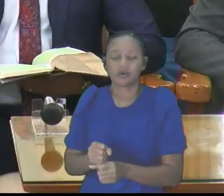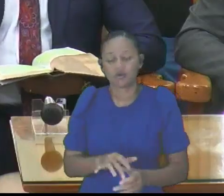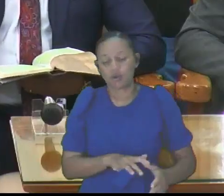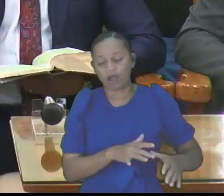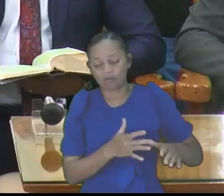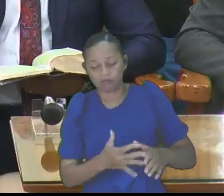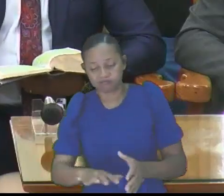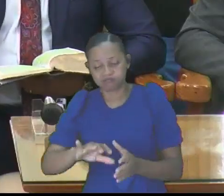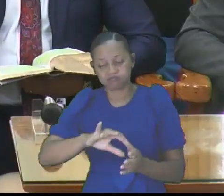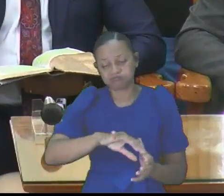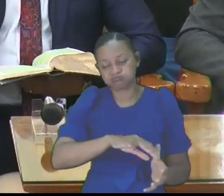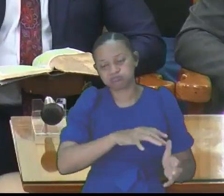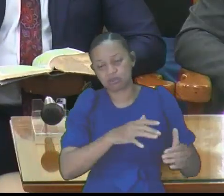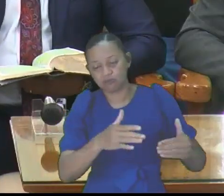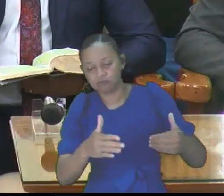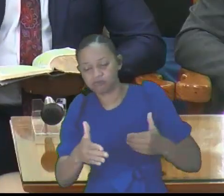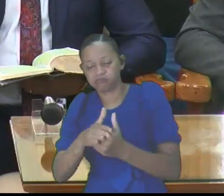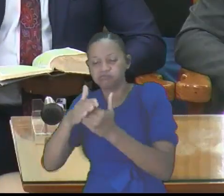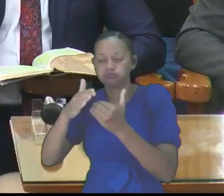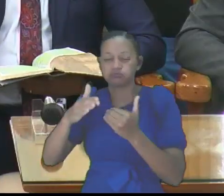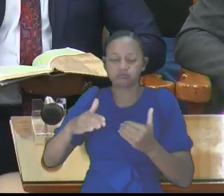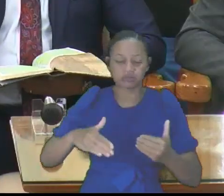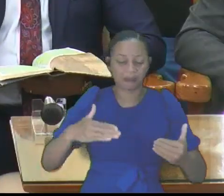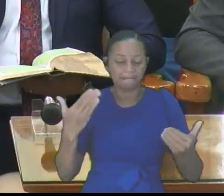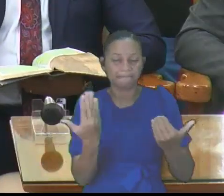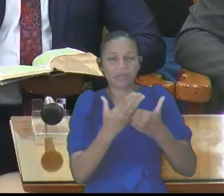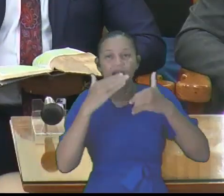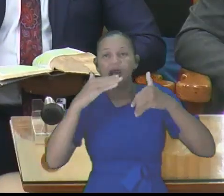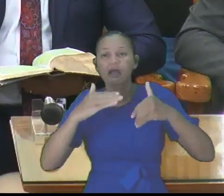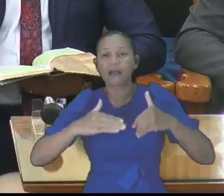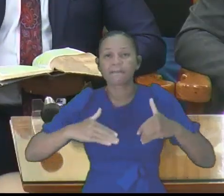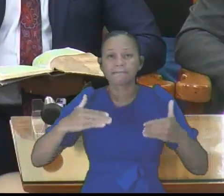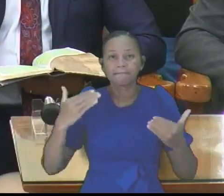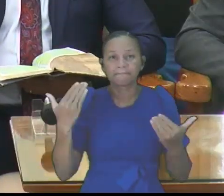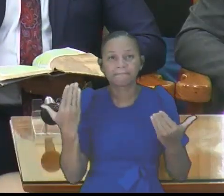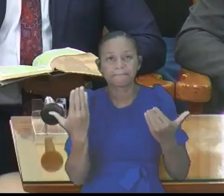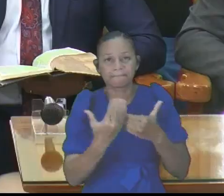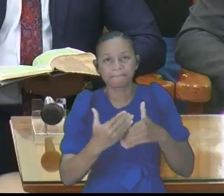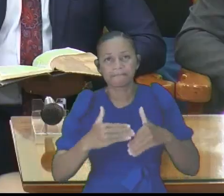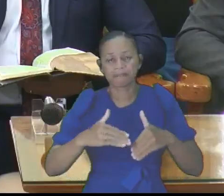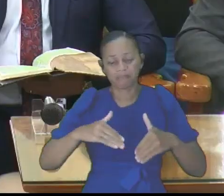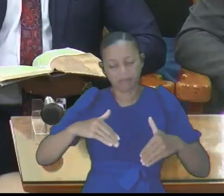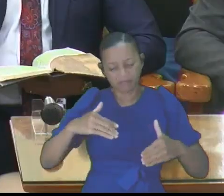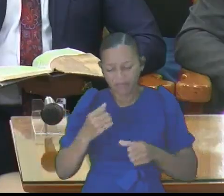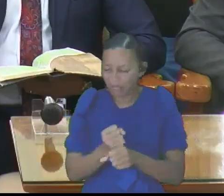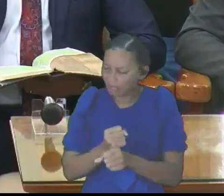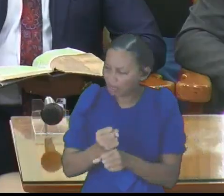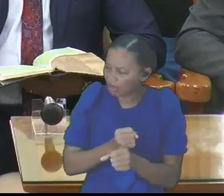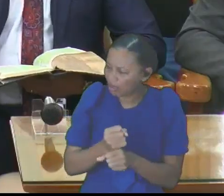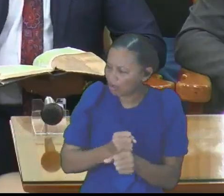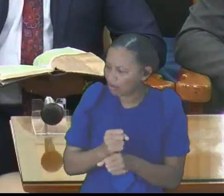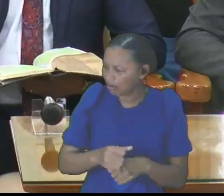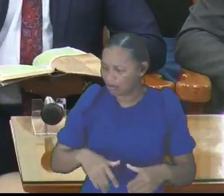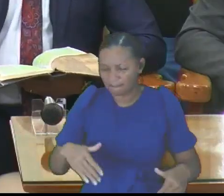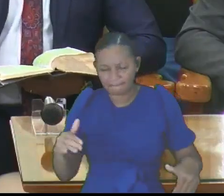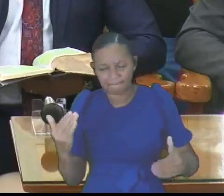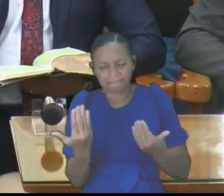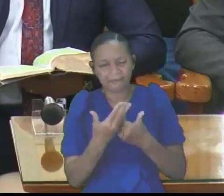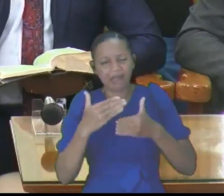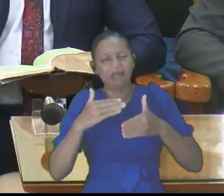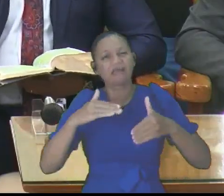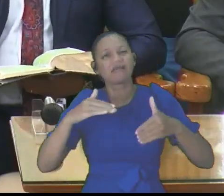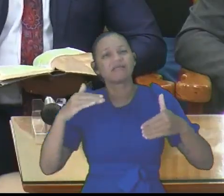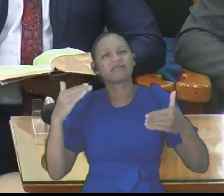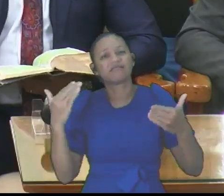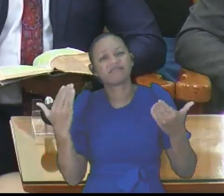movimento das águas, elas batiam umas, e à medida que há milhares de anos, elas vão batendo umas nas